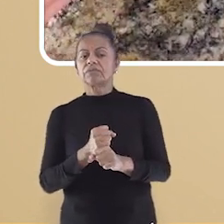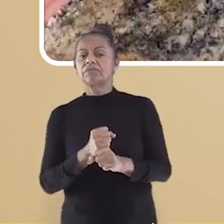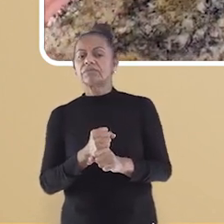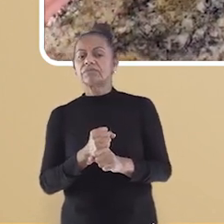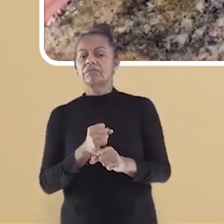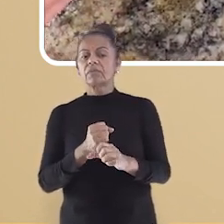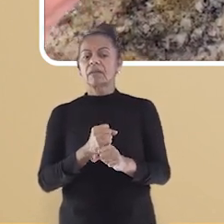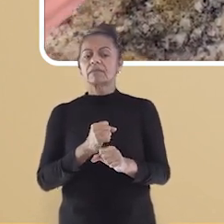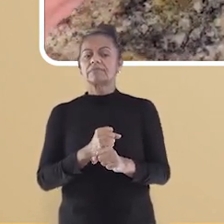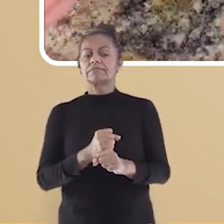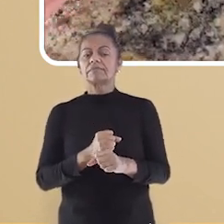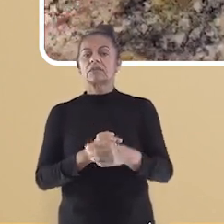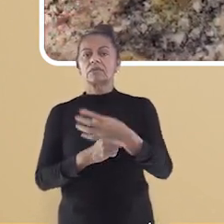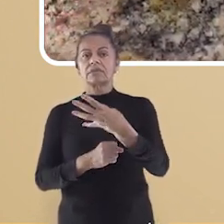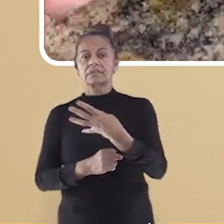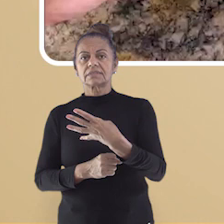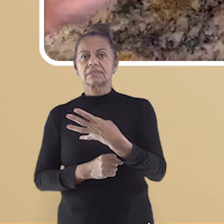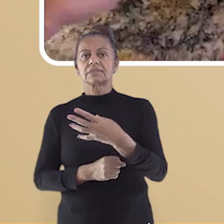um pouquinho.